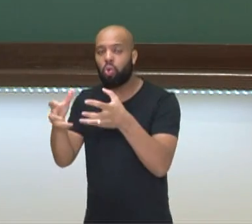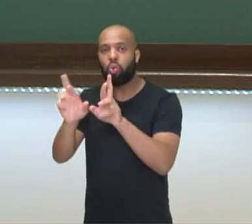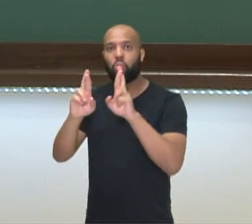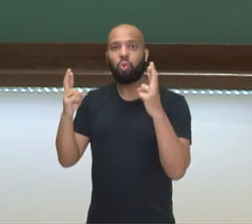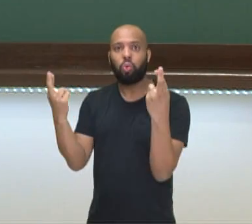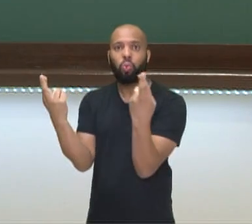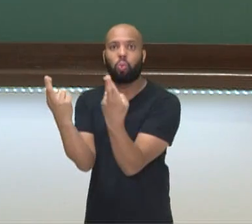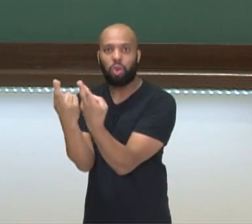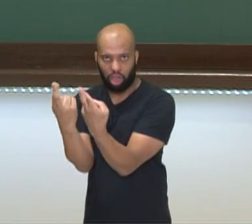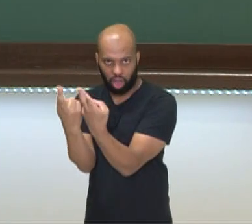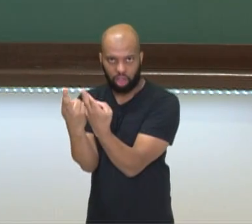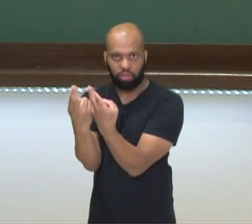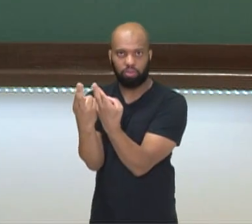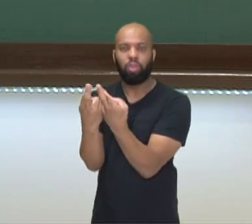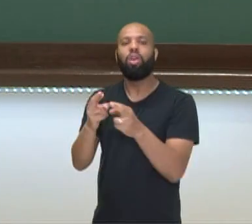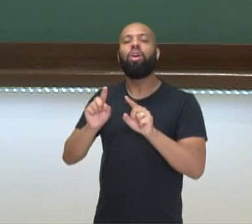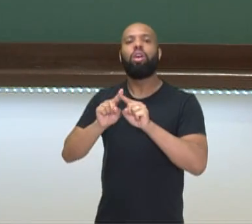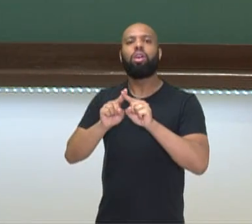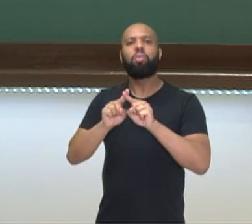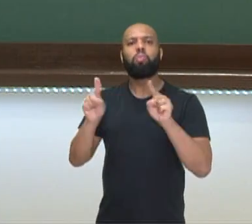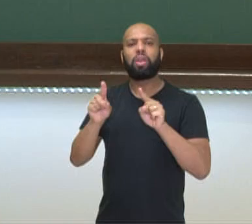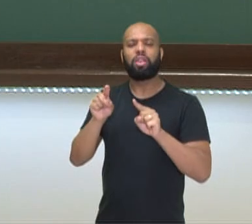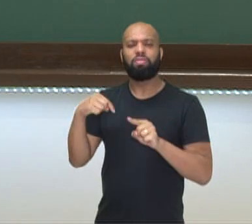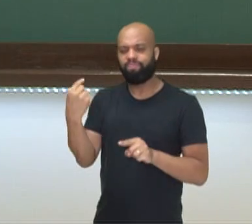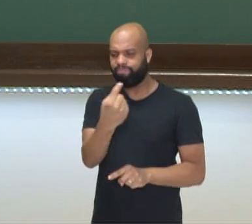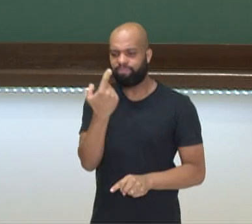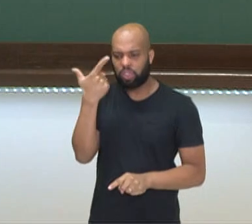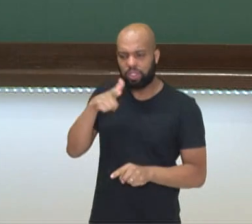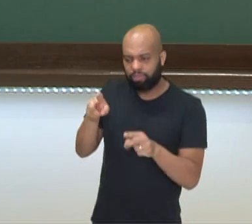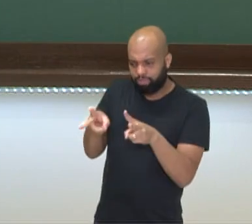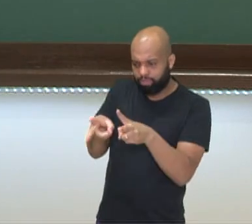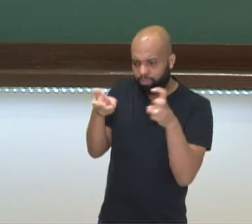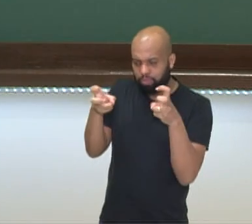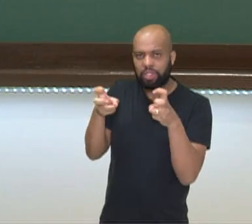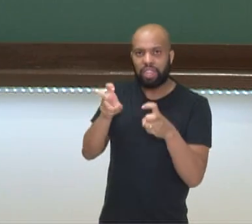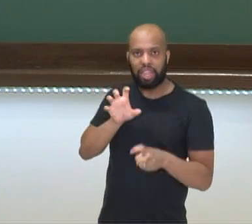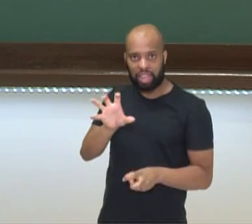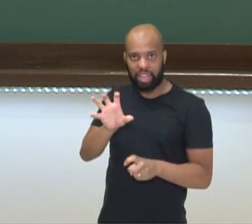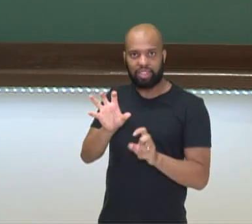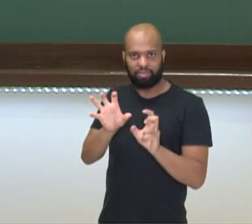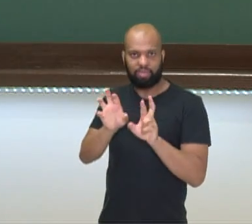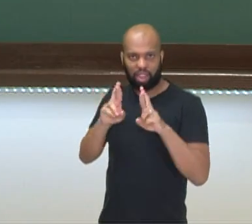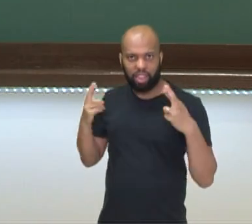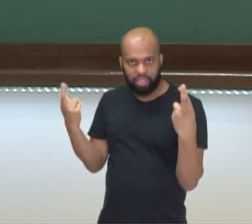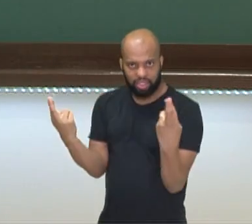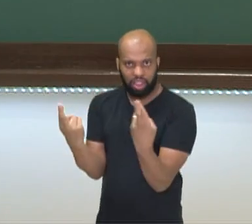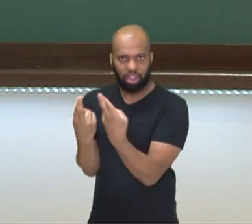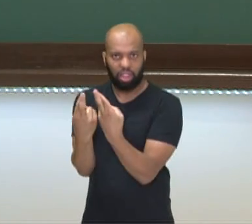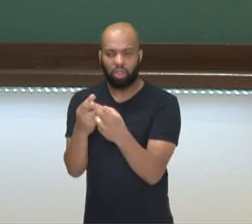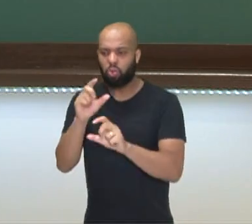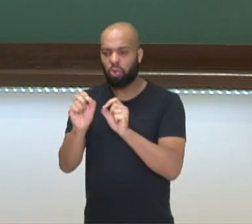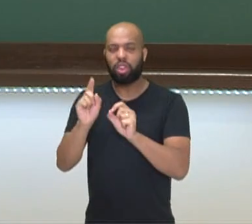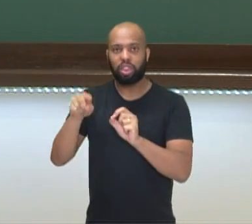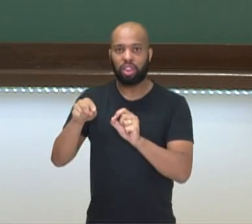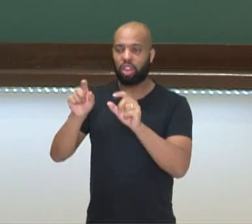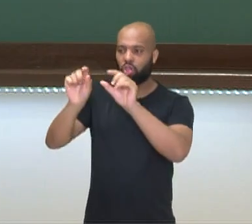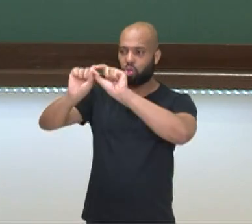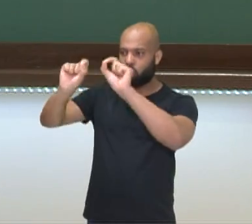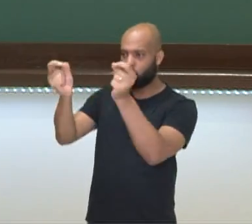reino protozoa. Então, se a gente perceber esses protistas, eles são